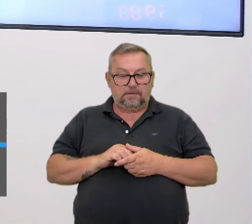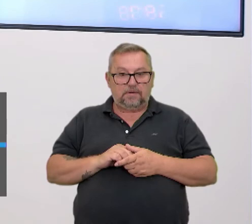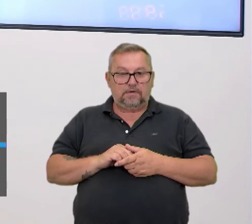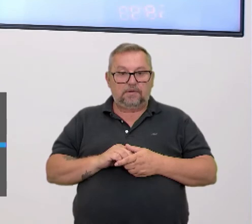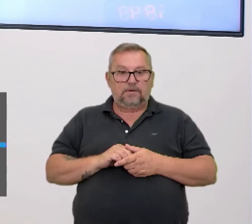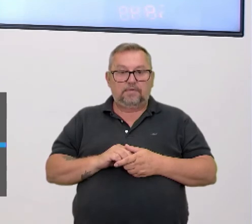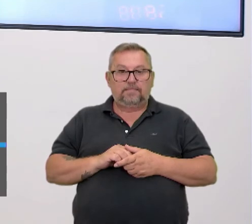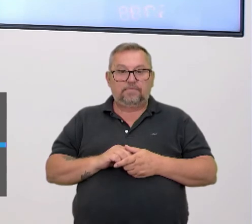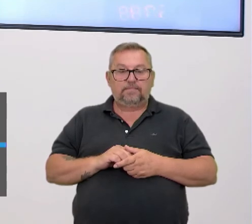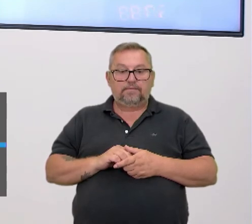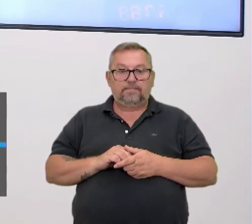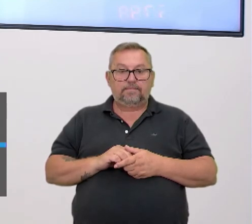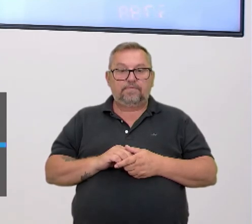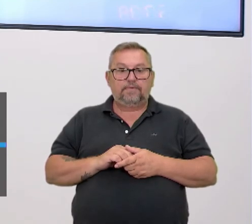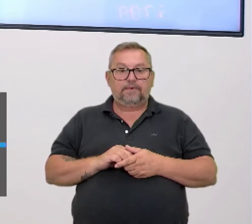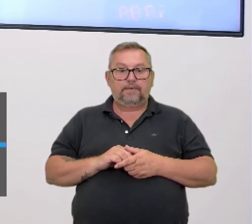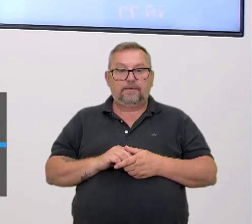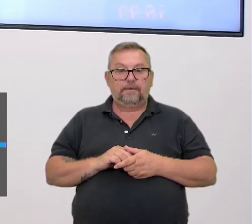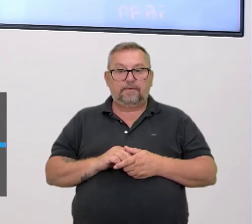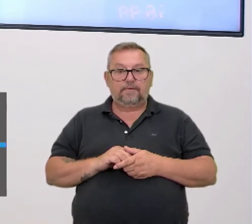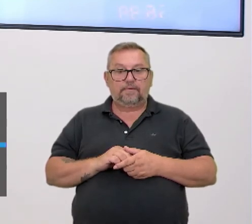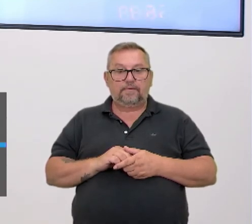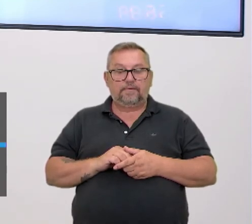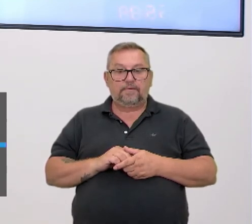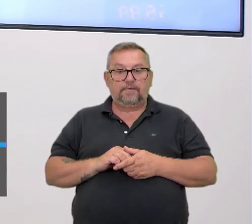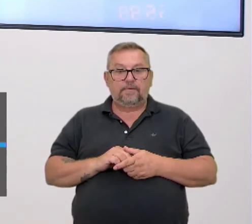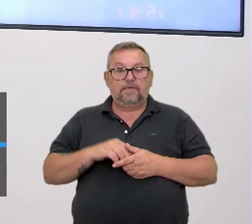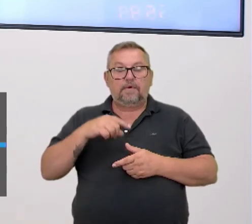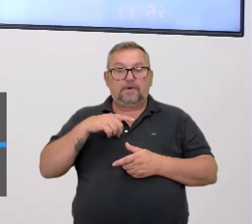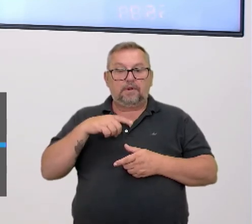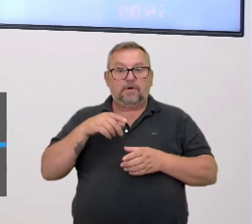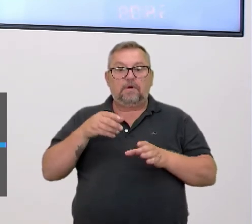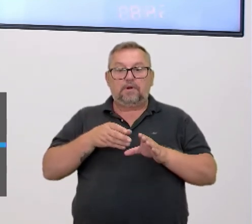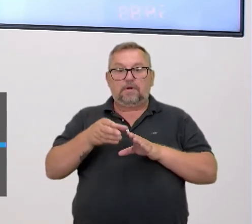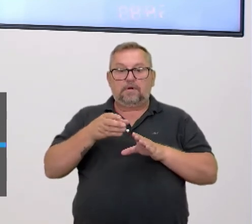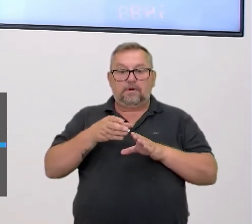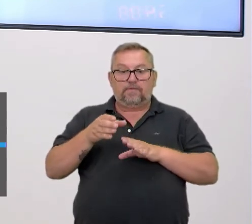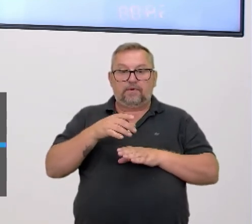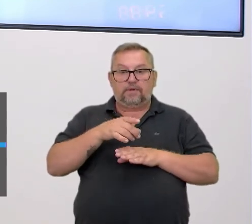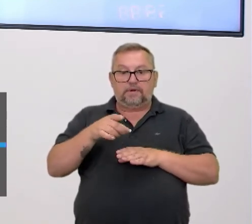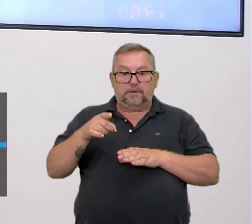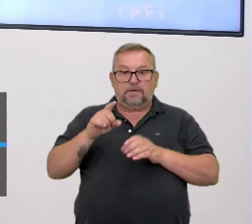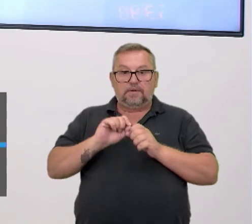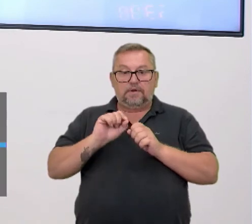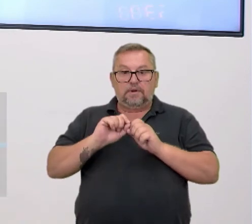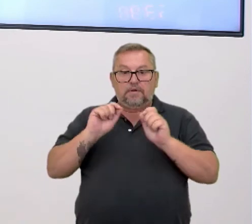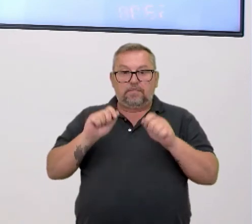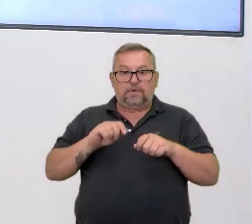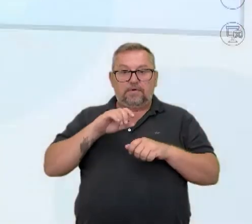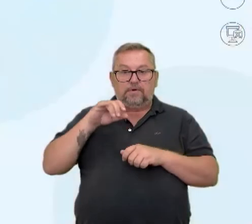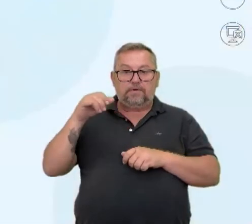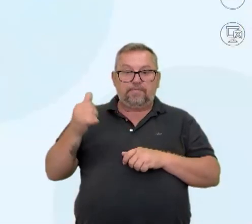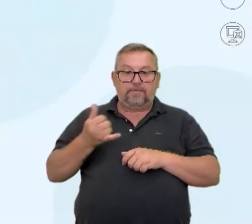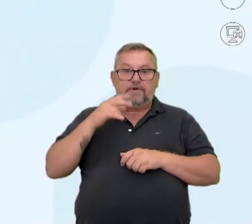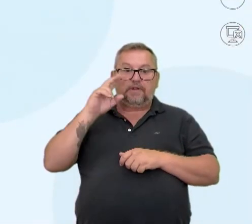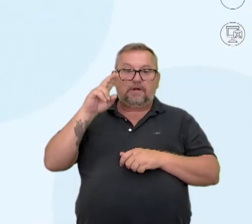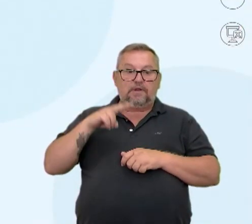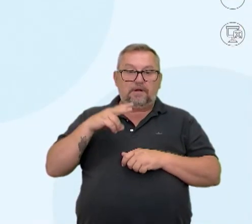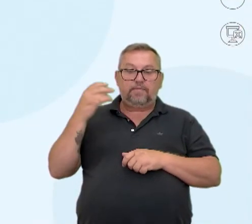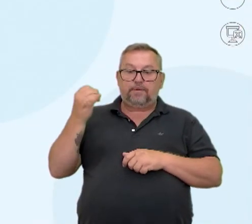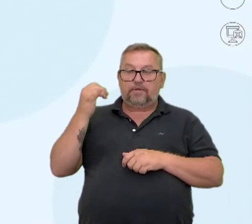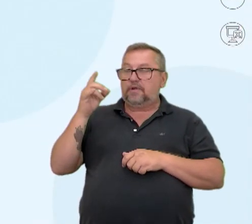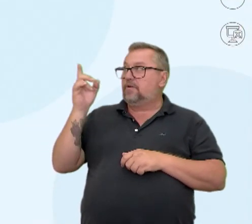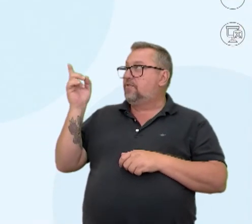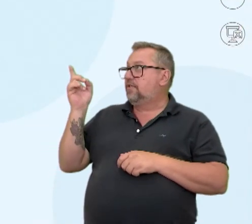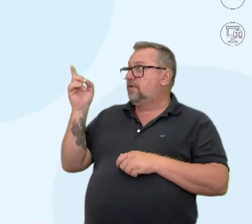Tudo bem? É essa a ideia. Aí vem as orientações para você, tá ok? Se você estiver trabalhando autonomamente, tá ok?